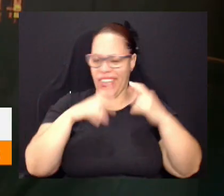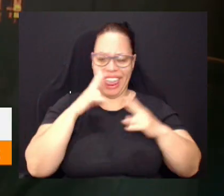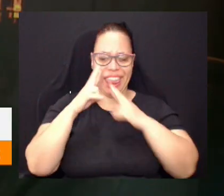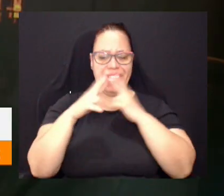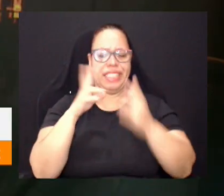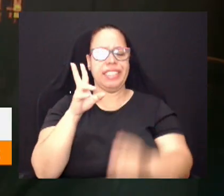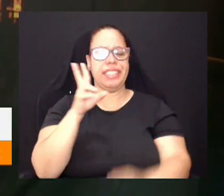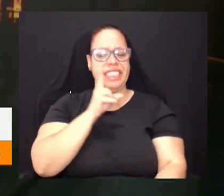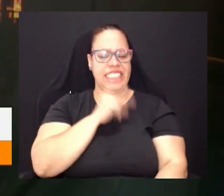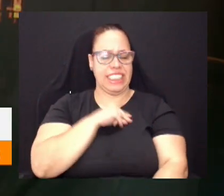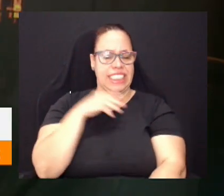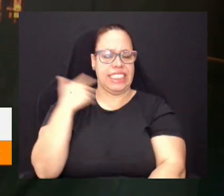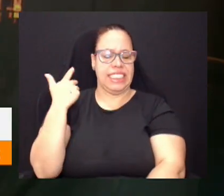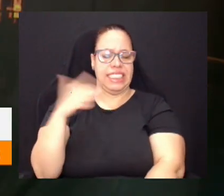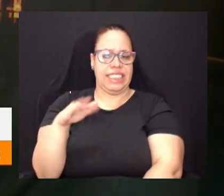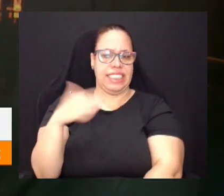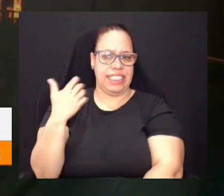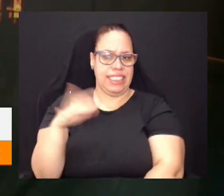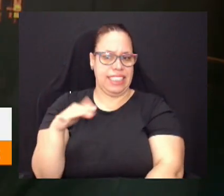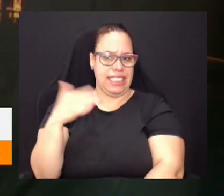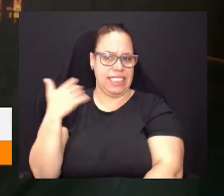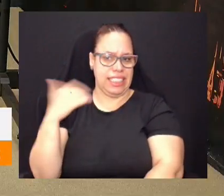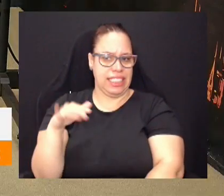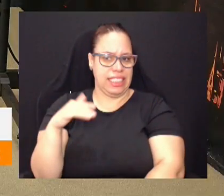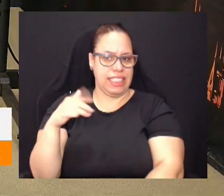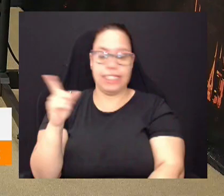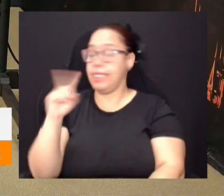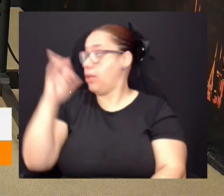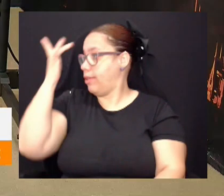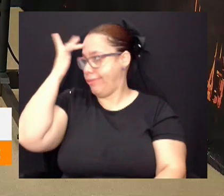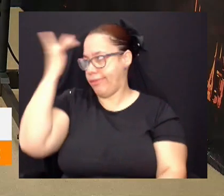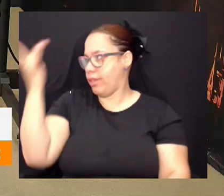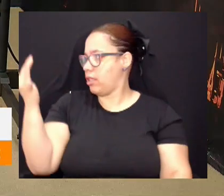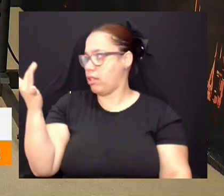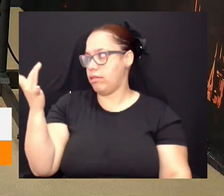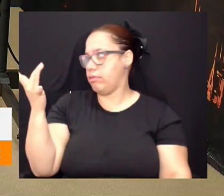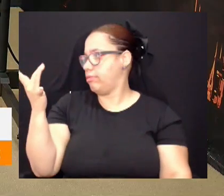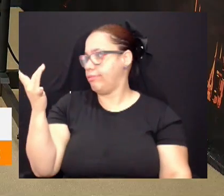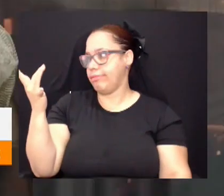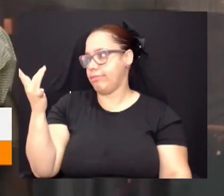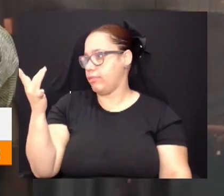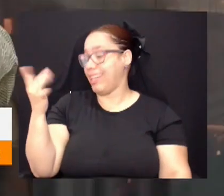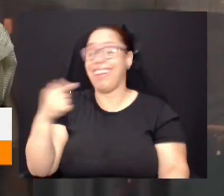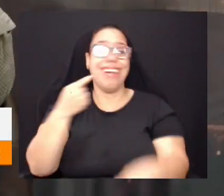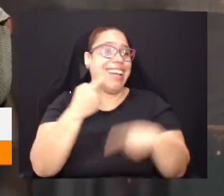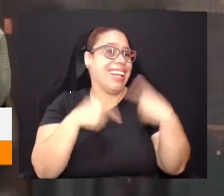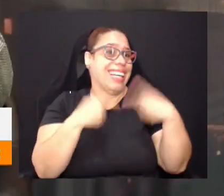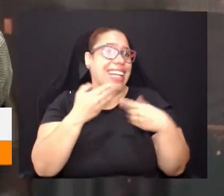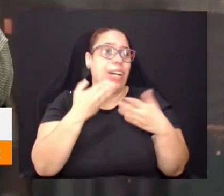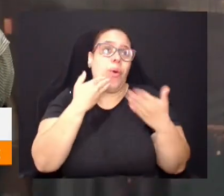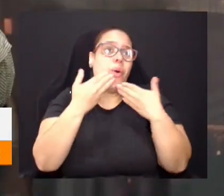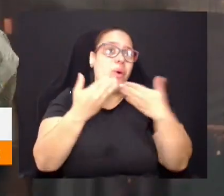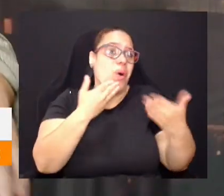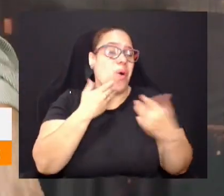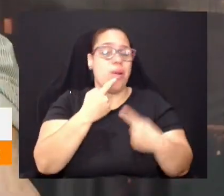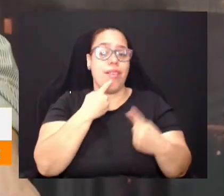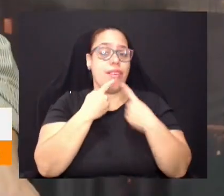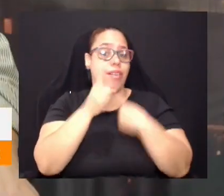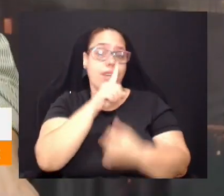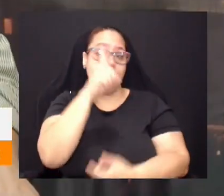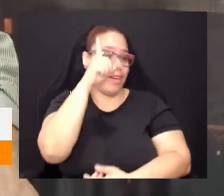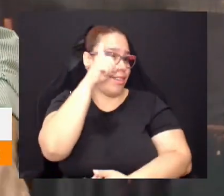olha, vamos falar a verdade, né? Não é fácil, Não não é é. fácil. Aliás, discutir, conversar, dialogar não é fácil, né?